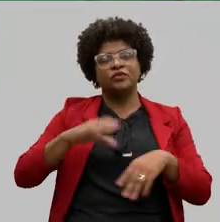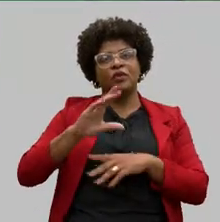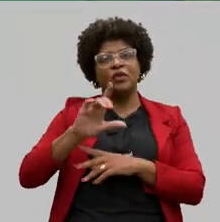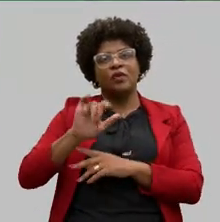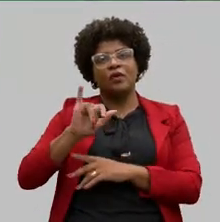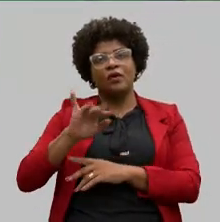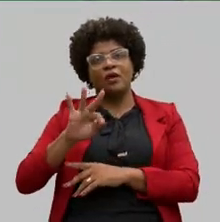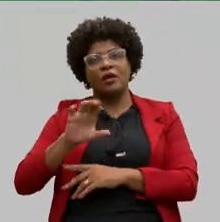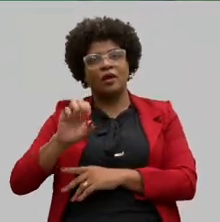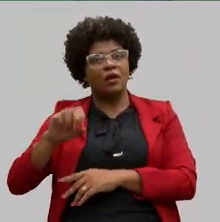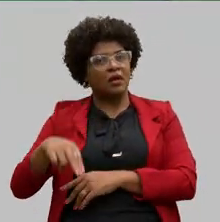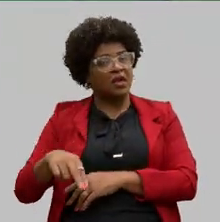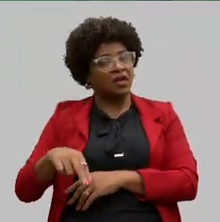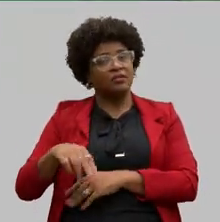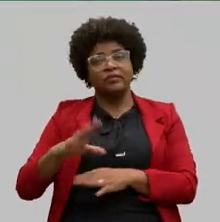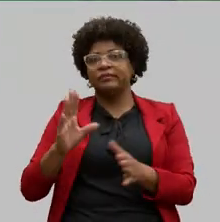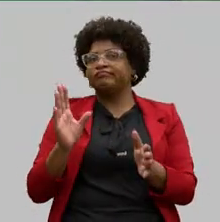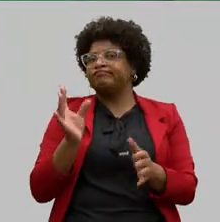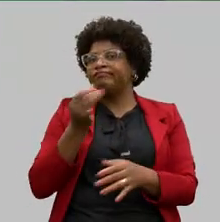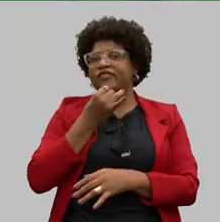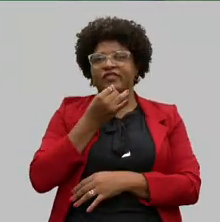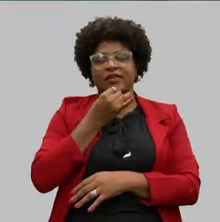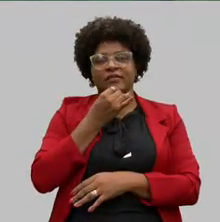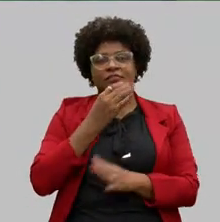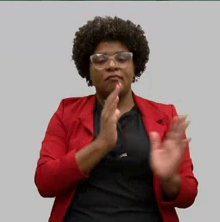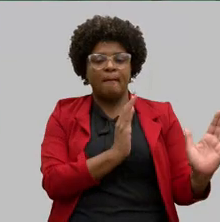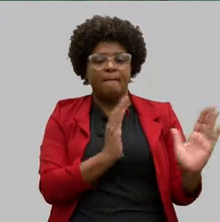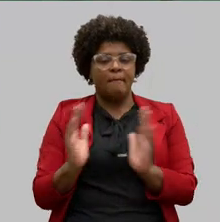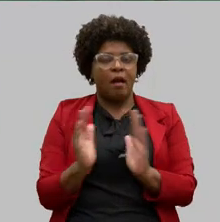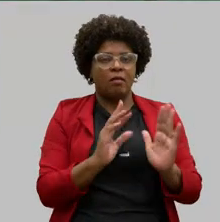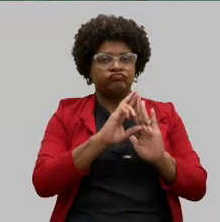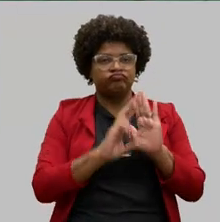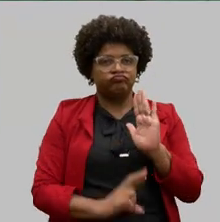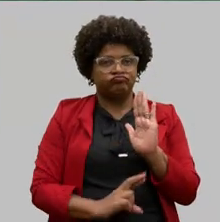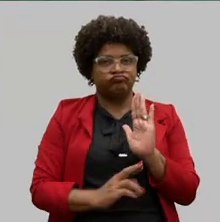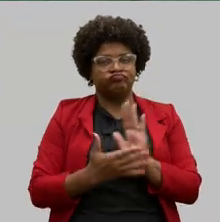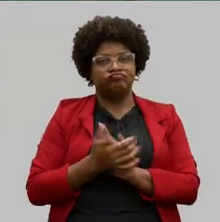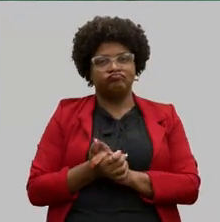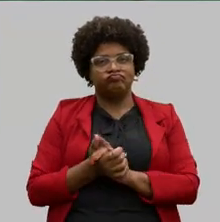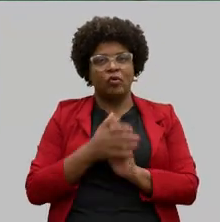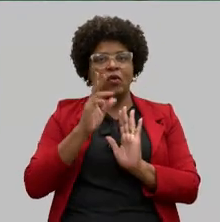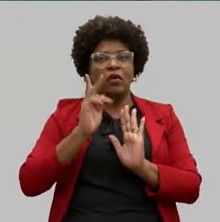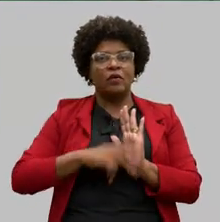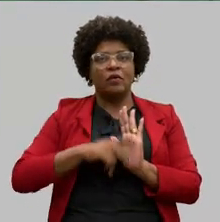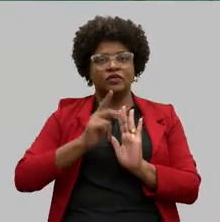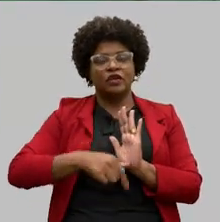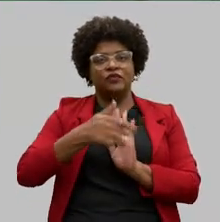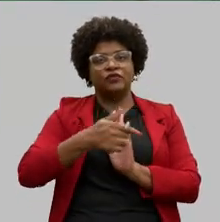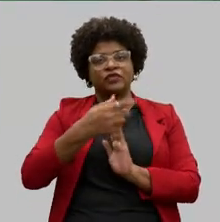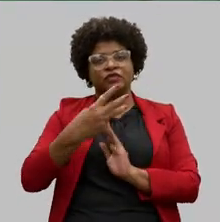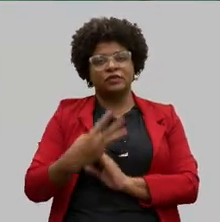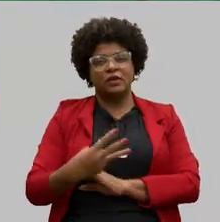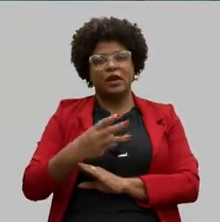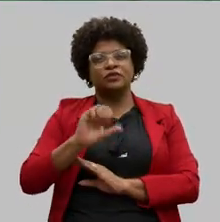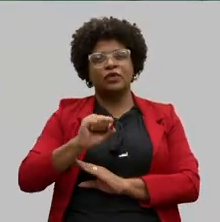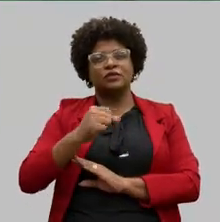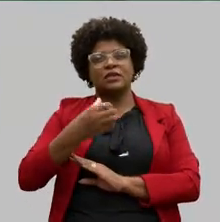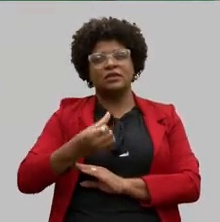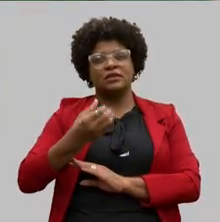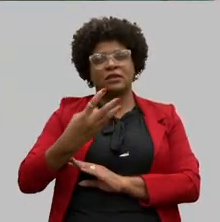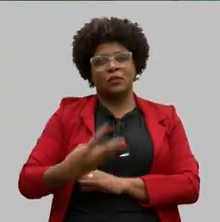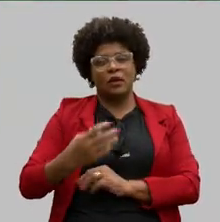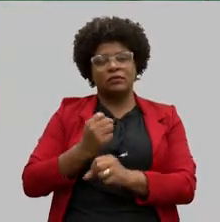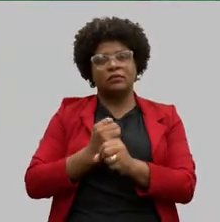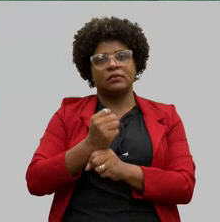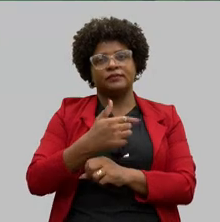dentro do prazo regimental projeto de lei 38 64/2022 a relatoria